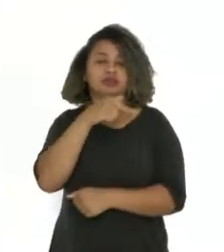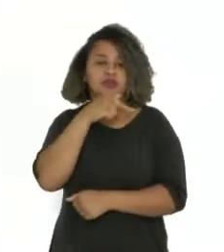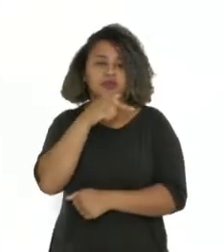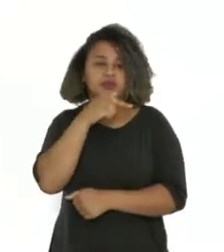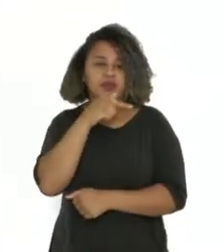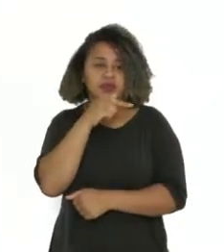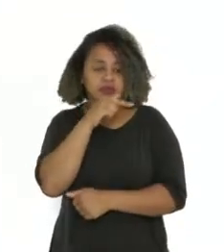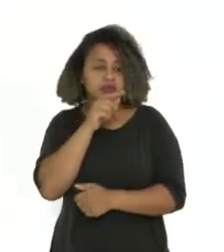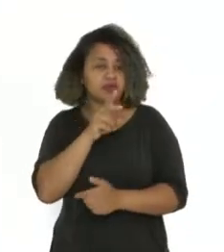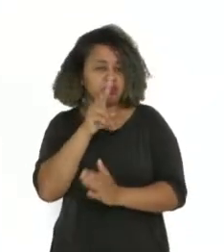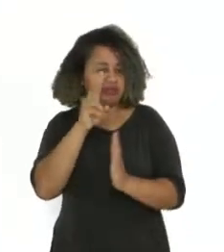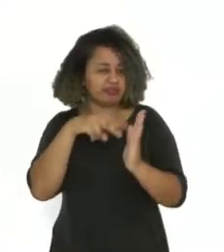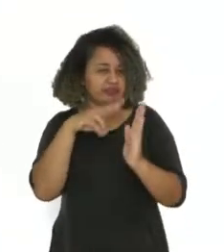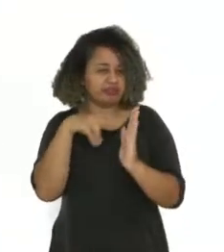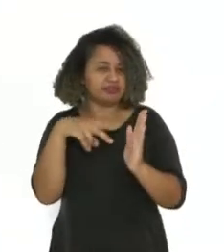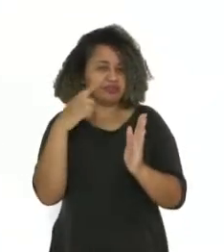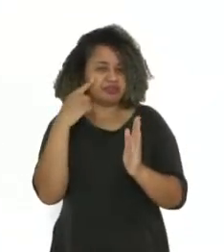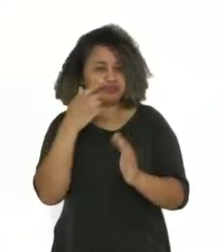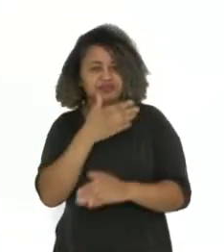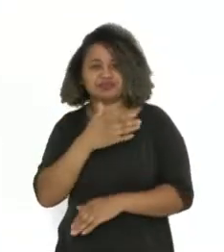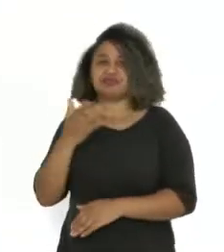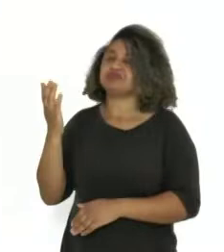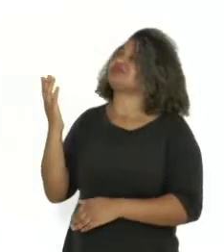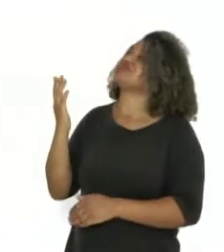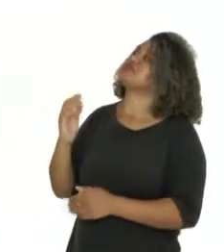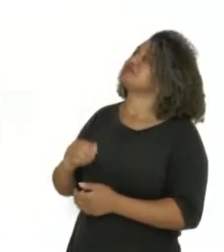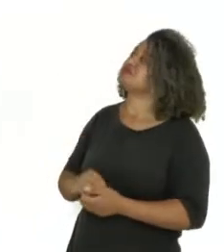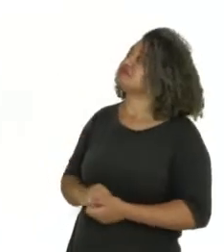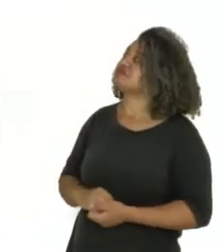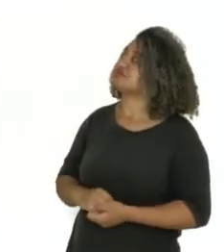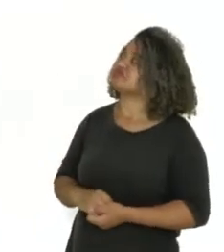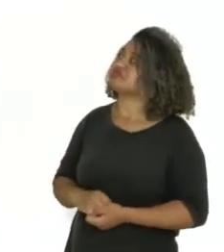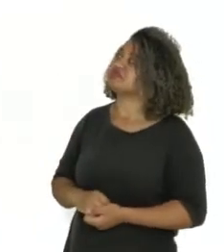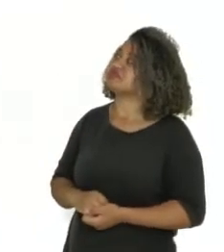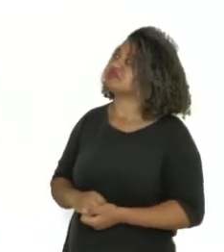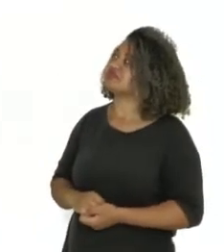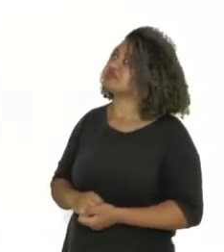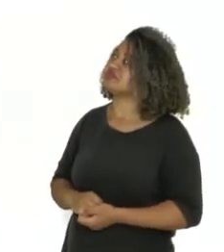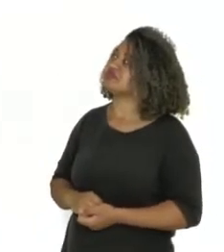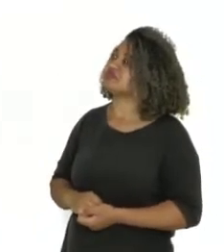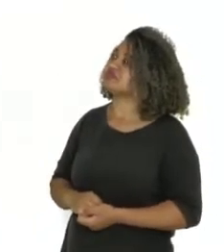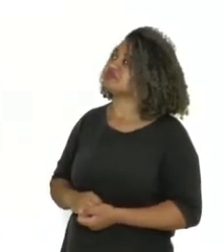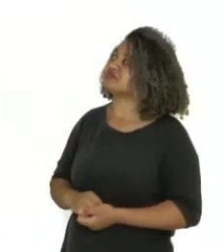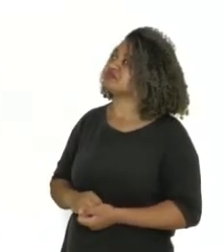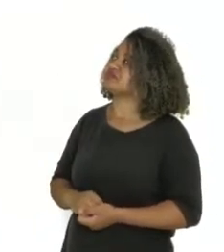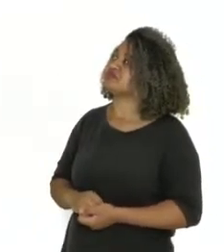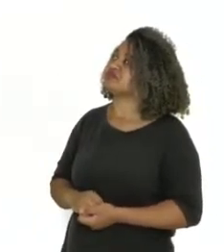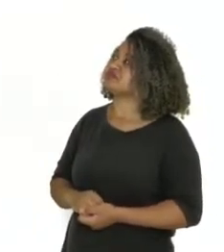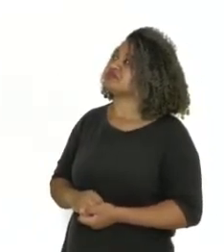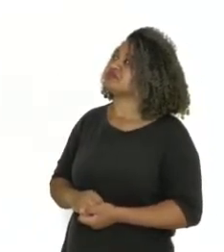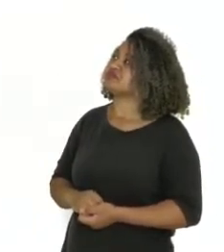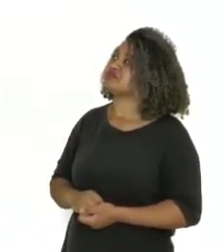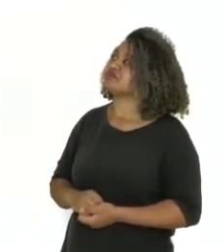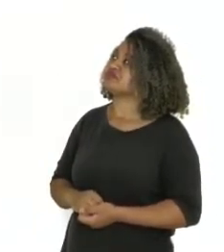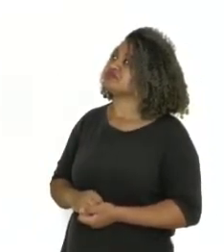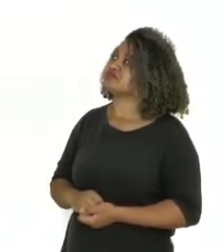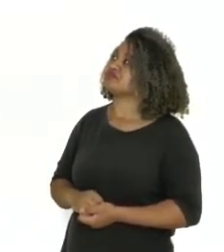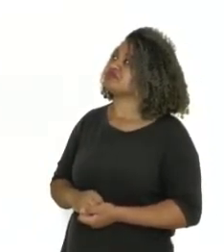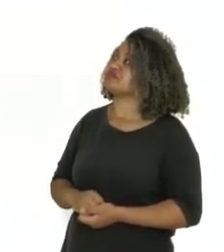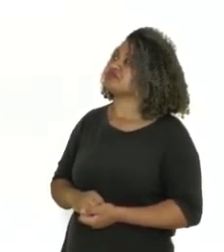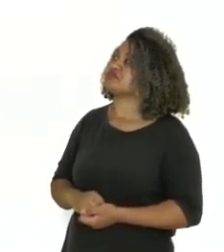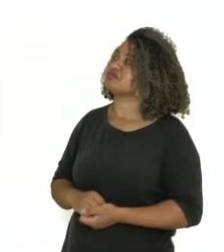españoles, se le añadió, ou seja, acrescentou ali ao platillo, limão e